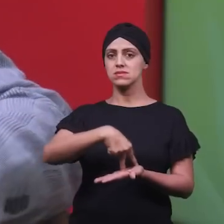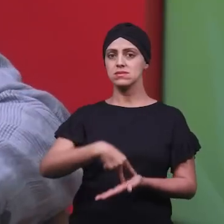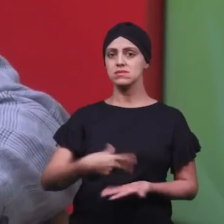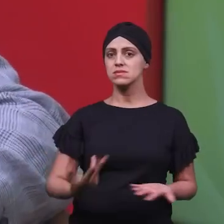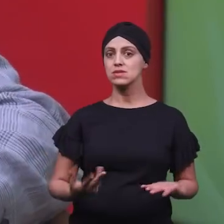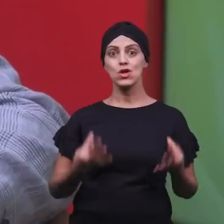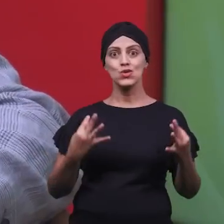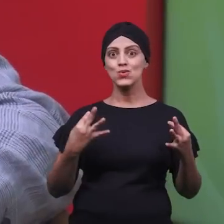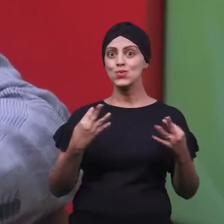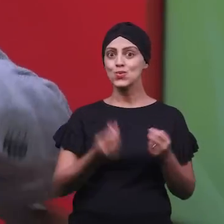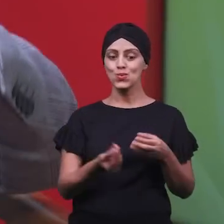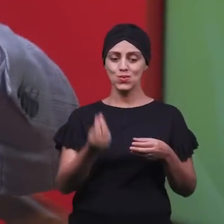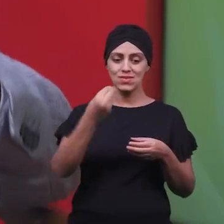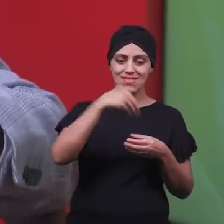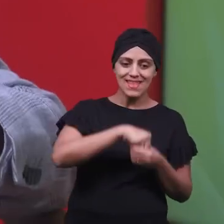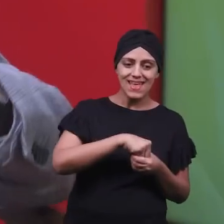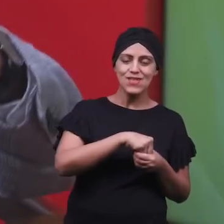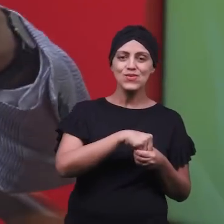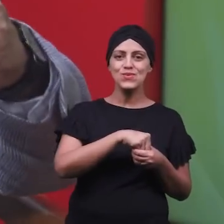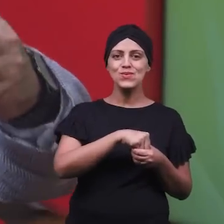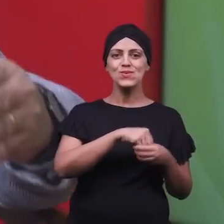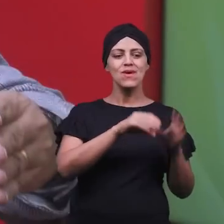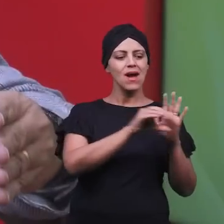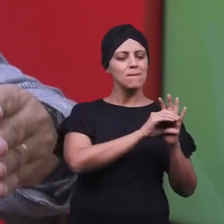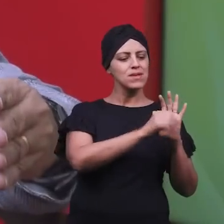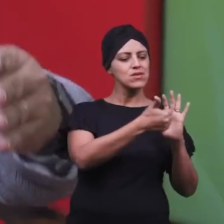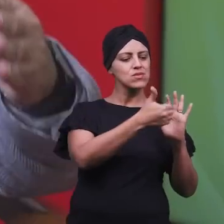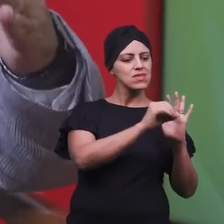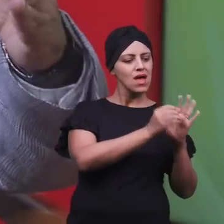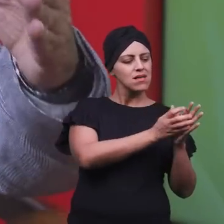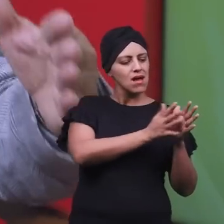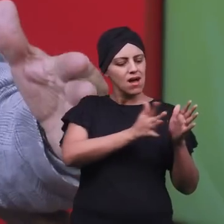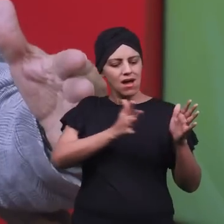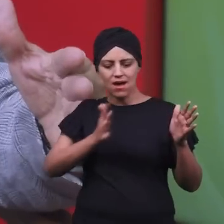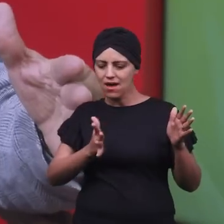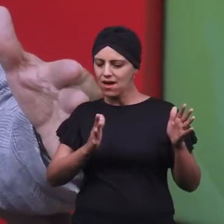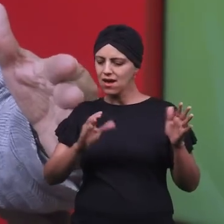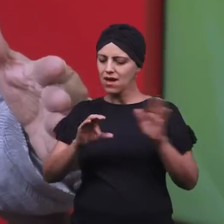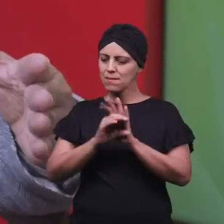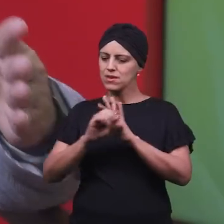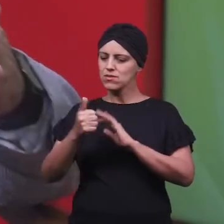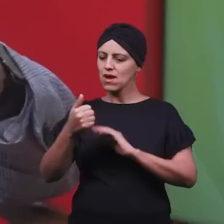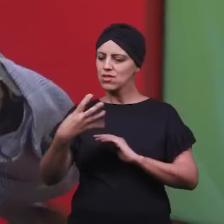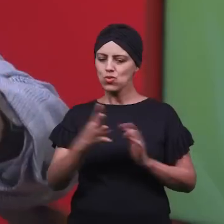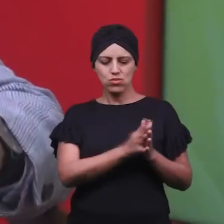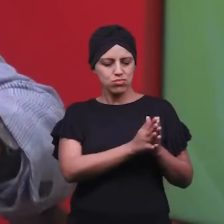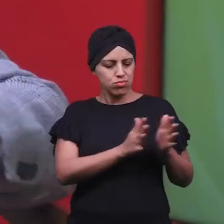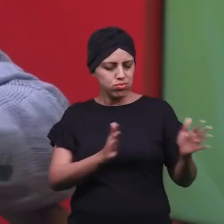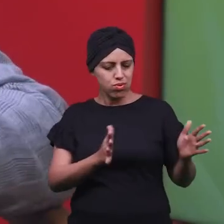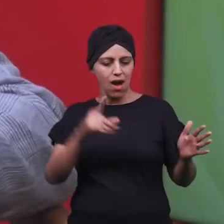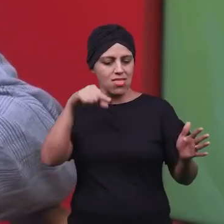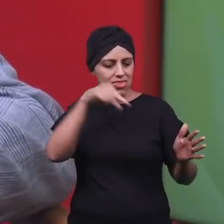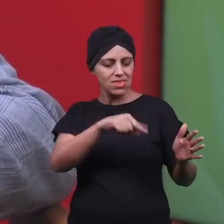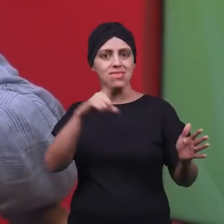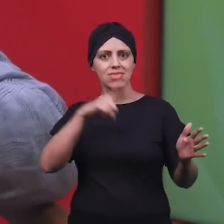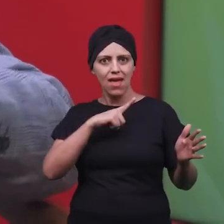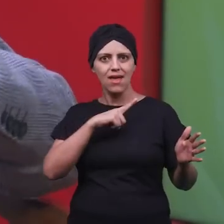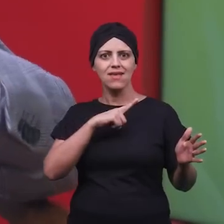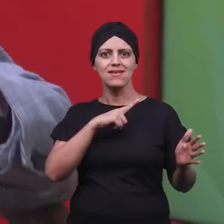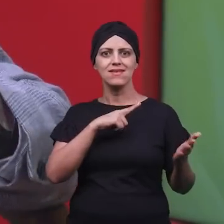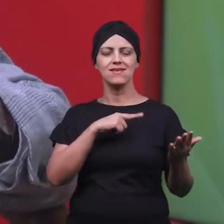ressurreição, está tudo profetizado do capítulo 10 ao capítulo 14 de